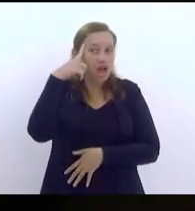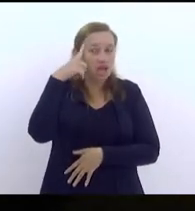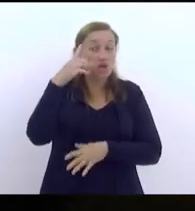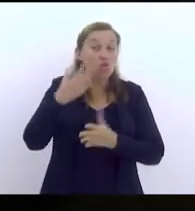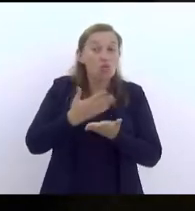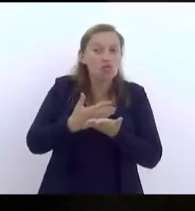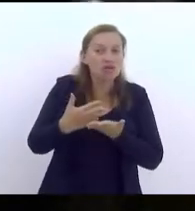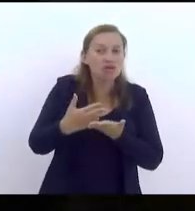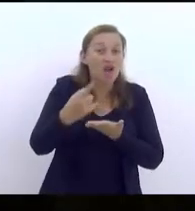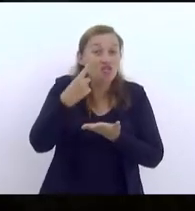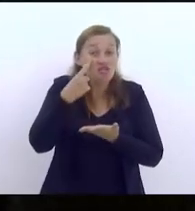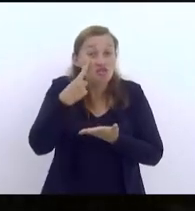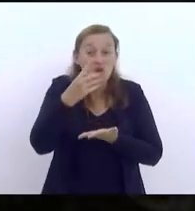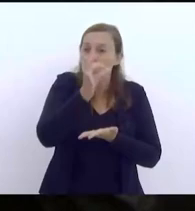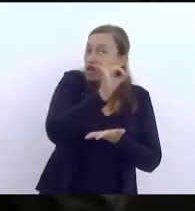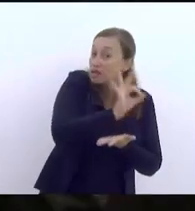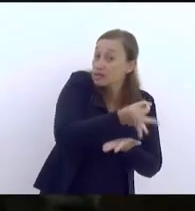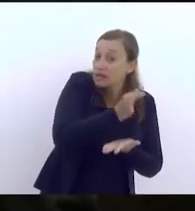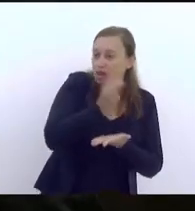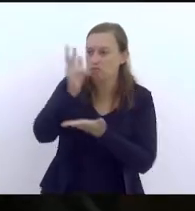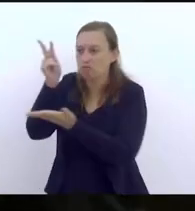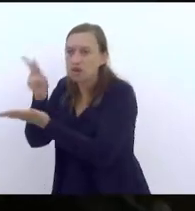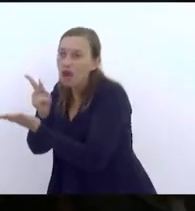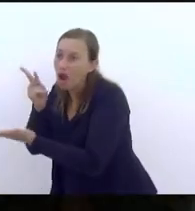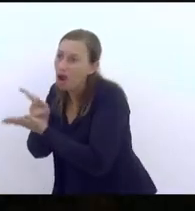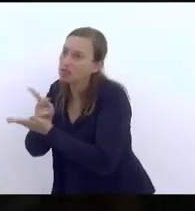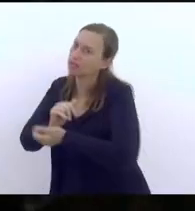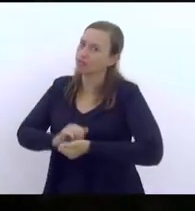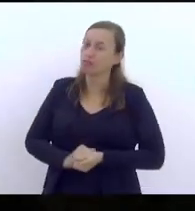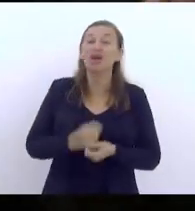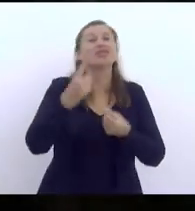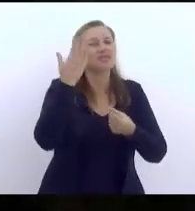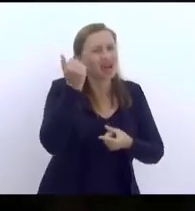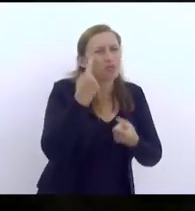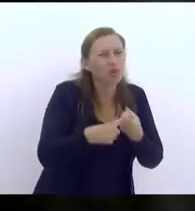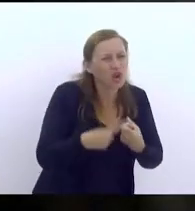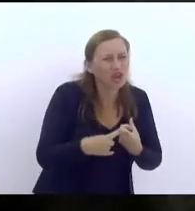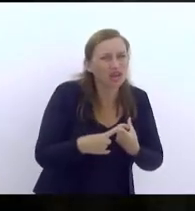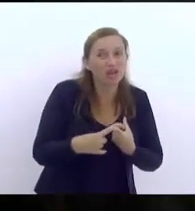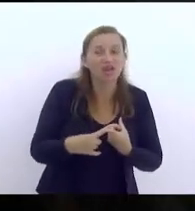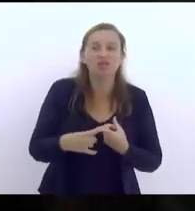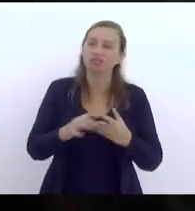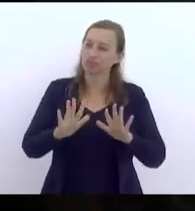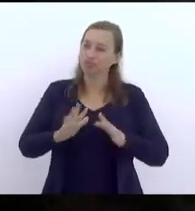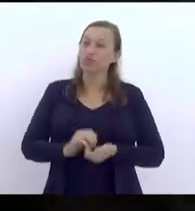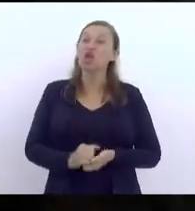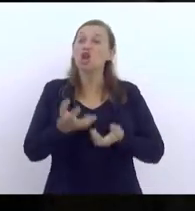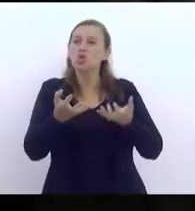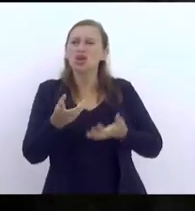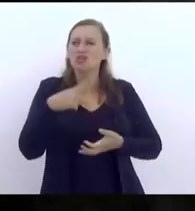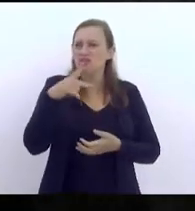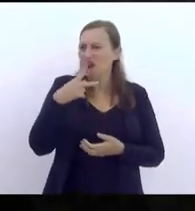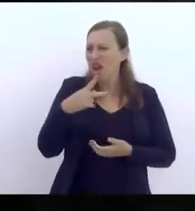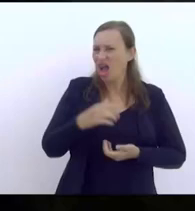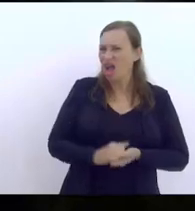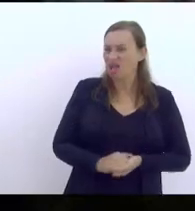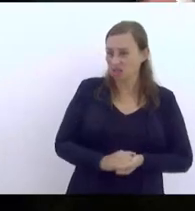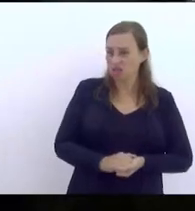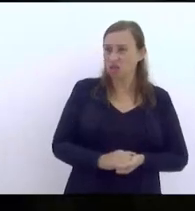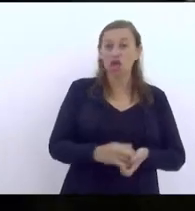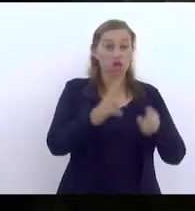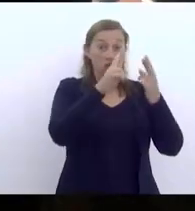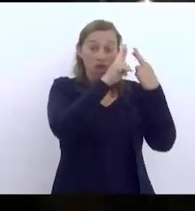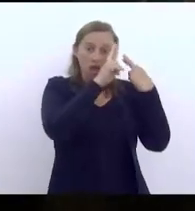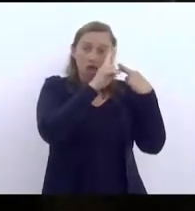gente, a ver o que é certo e o que é errado. Sabe por quê? De antemão, eu quero dizer que